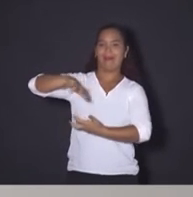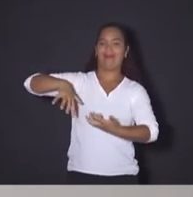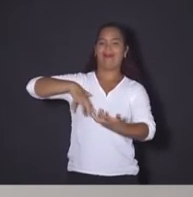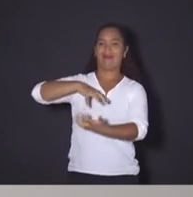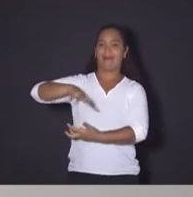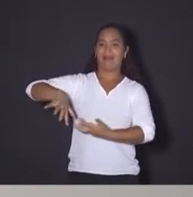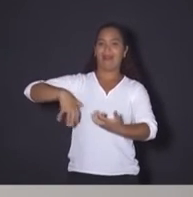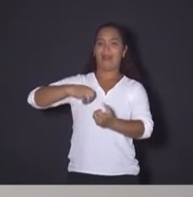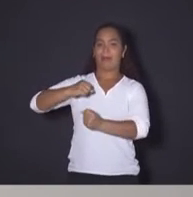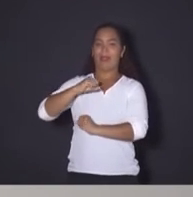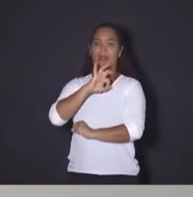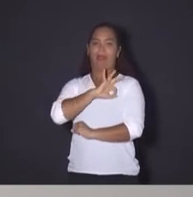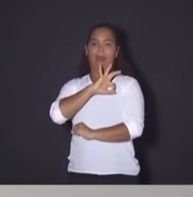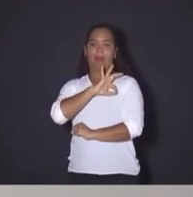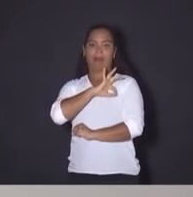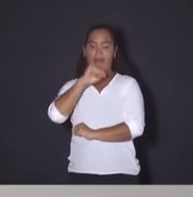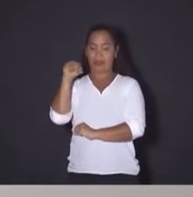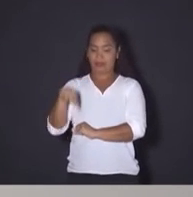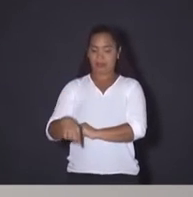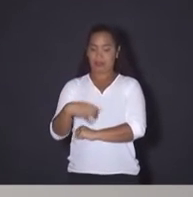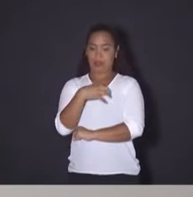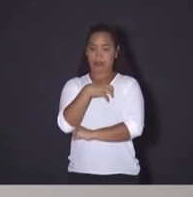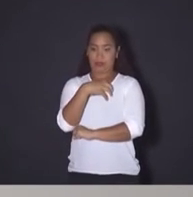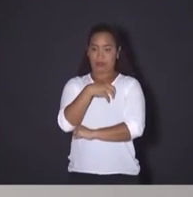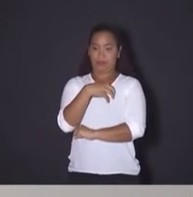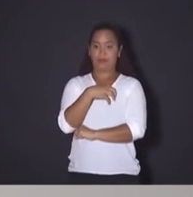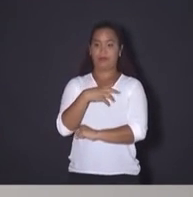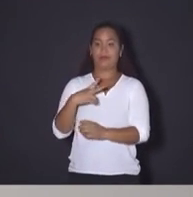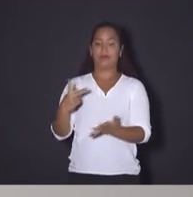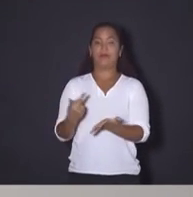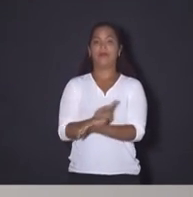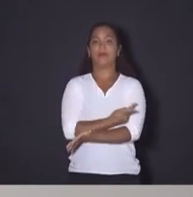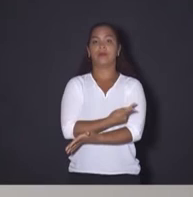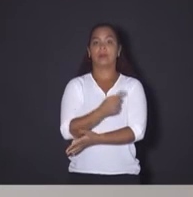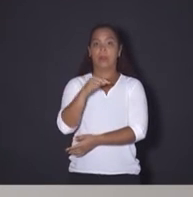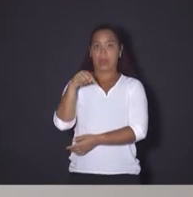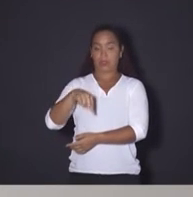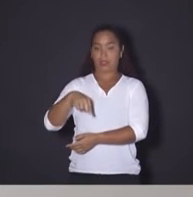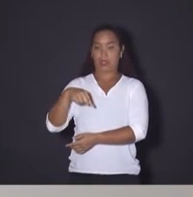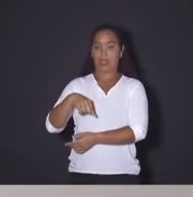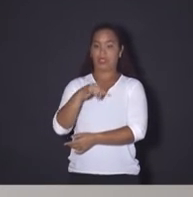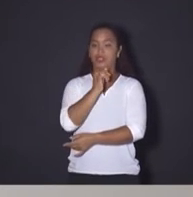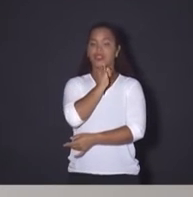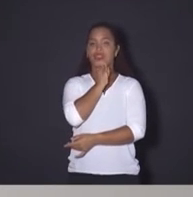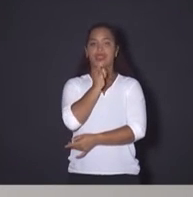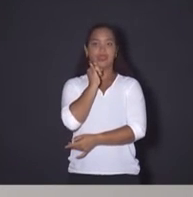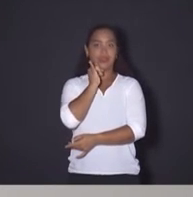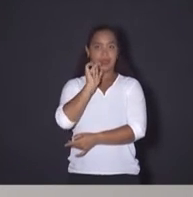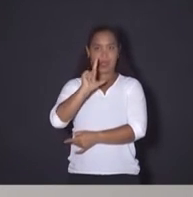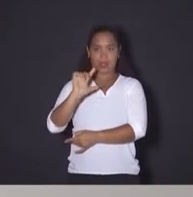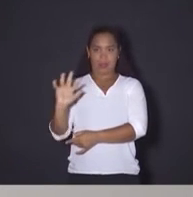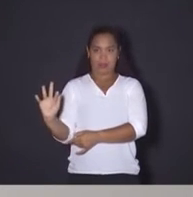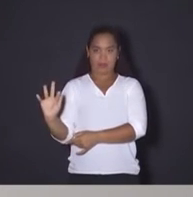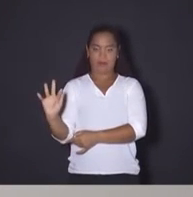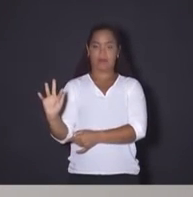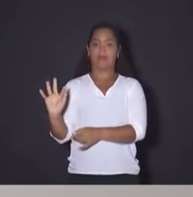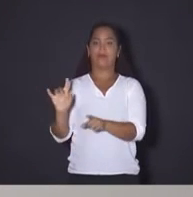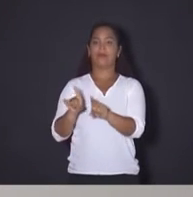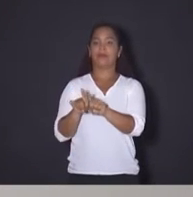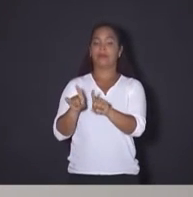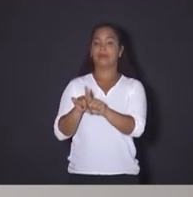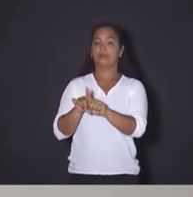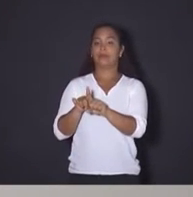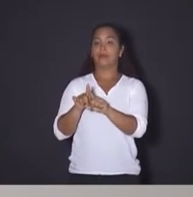das polícias no estado da bahia em que aqui na região de tinga em lauro de freitas teve